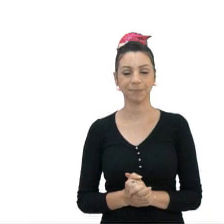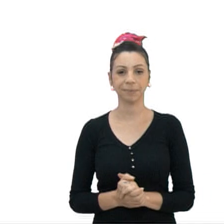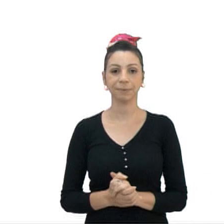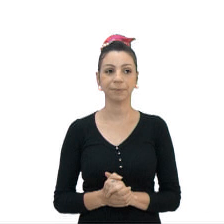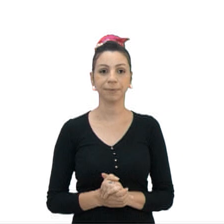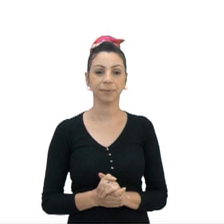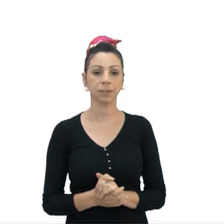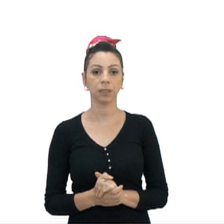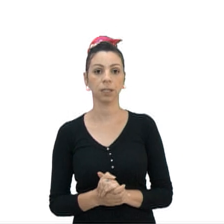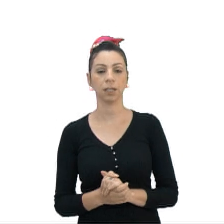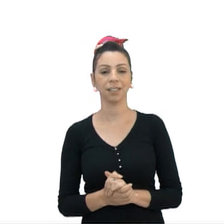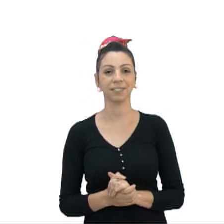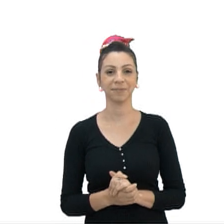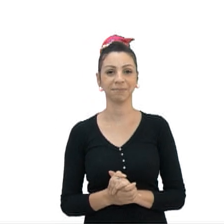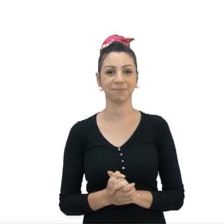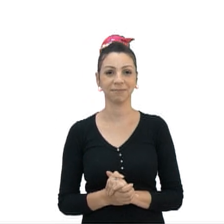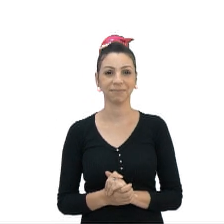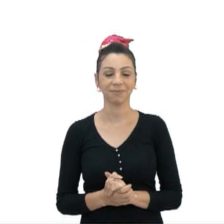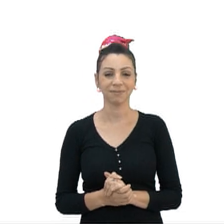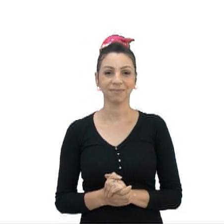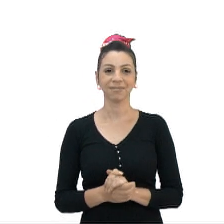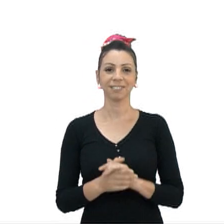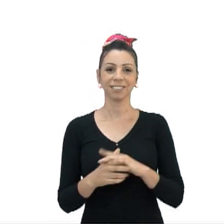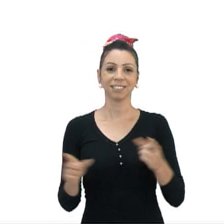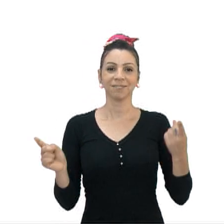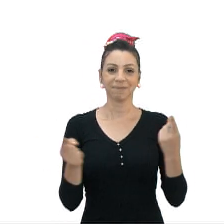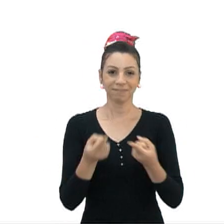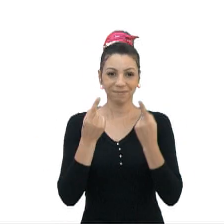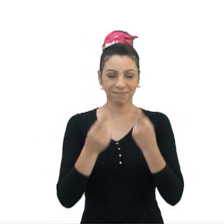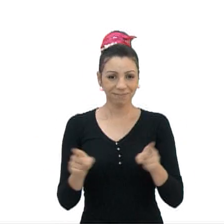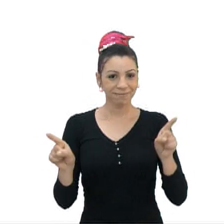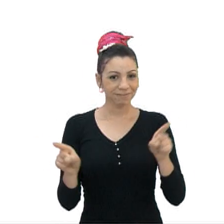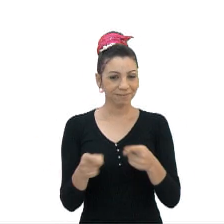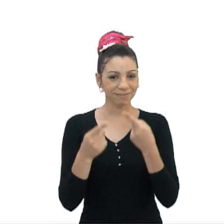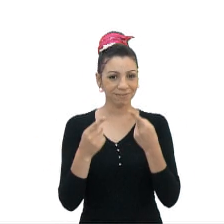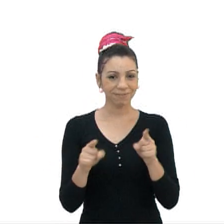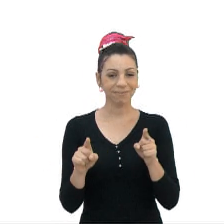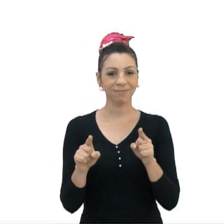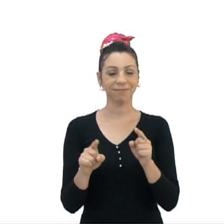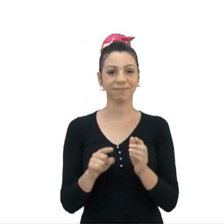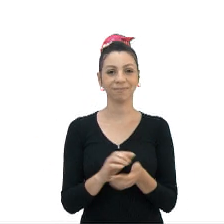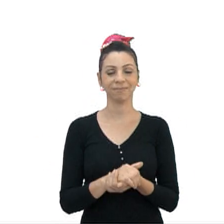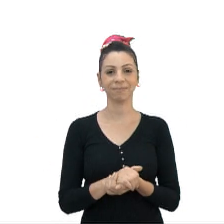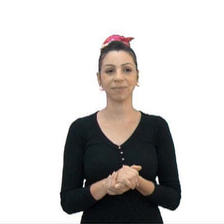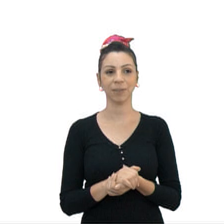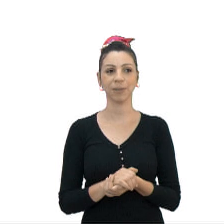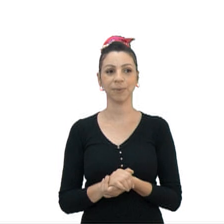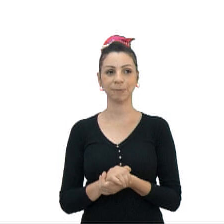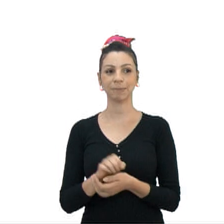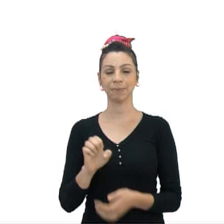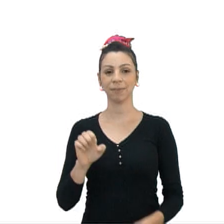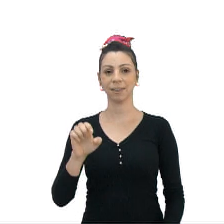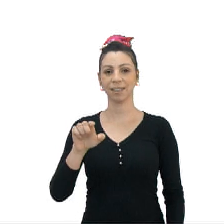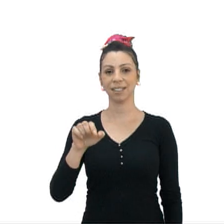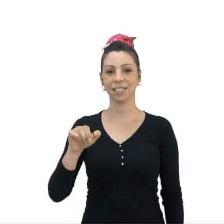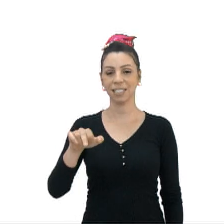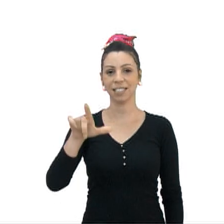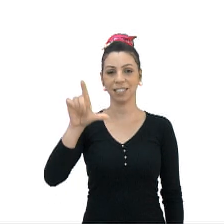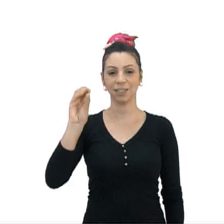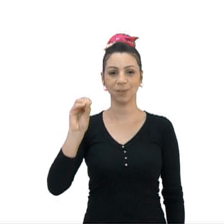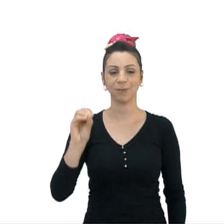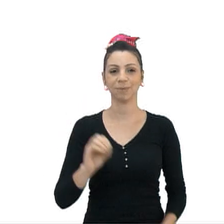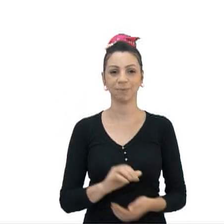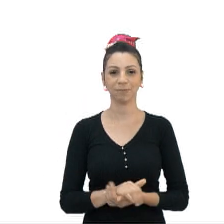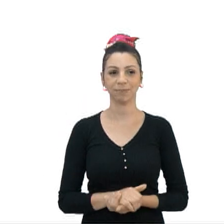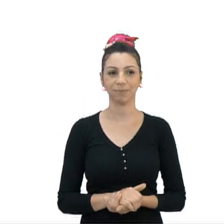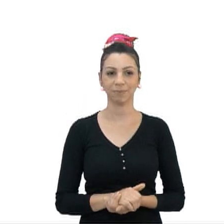Estão lembrados da Canção do Exílio? Nós vimos um pedacinho da Canção do Exílio na outra aula. Hoje a gente vai ver mais um pedacinho dessa